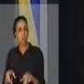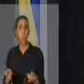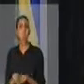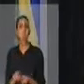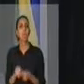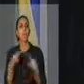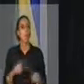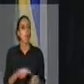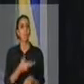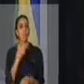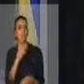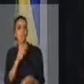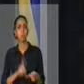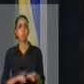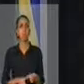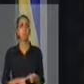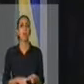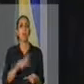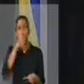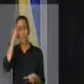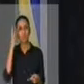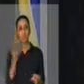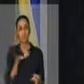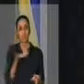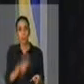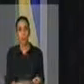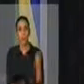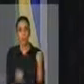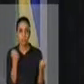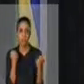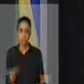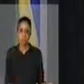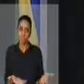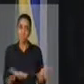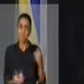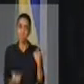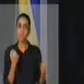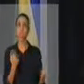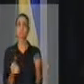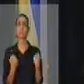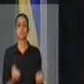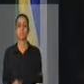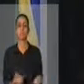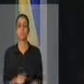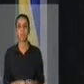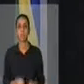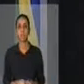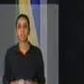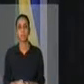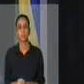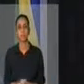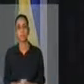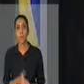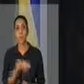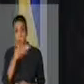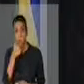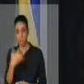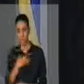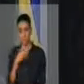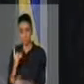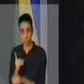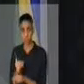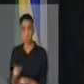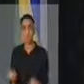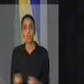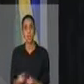sedentarismo e ao tabagismo, fortalecer a atenção básica para que seja mais resolutiva e permita o diagnóstico,